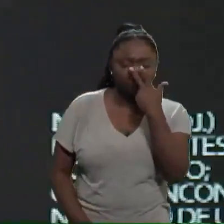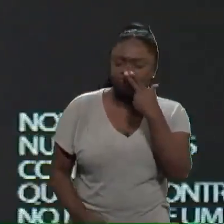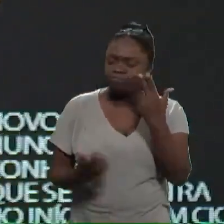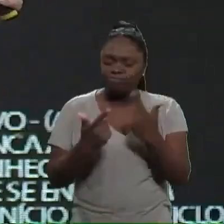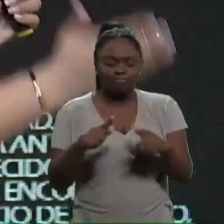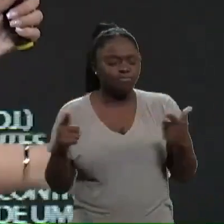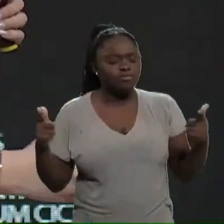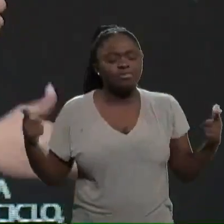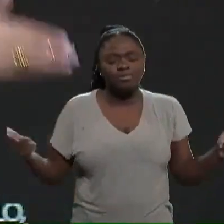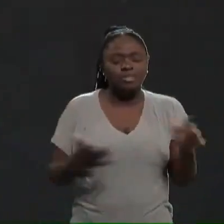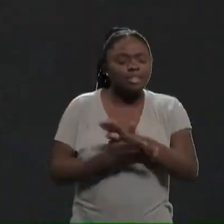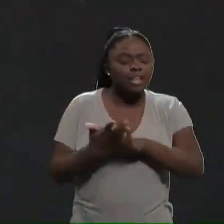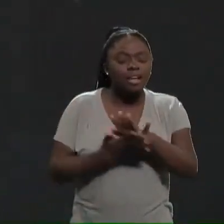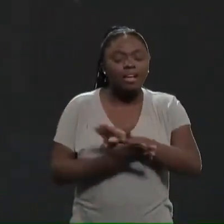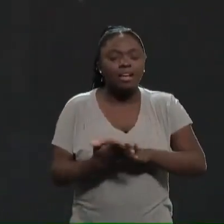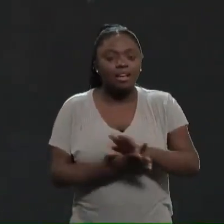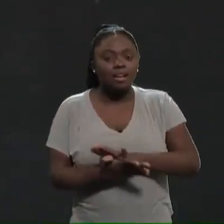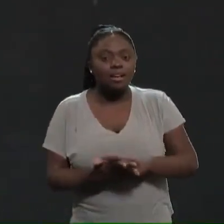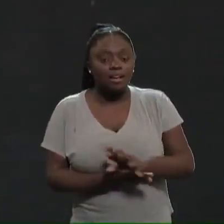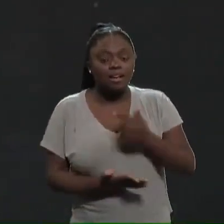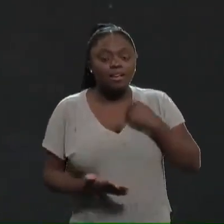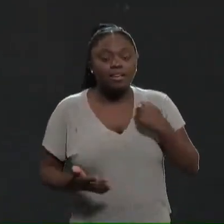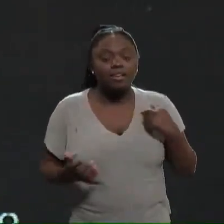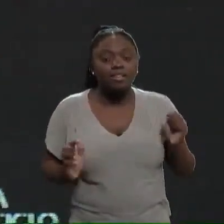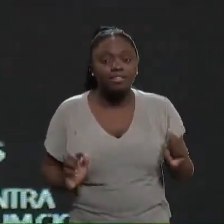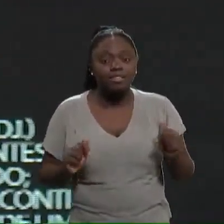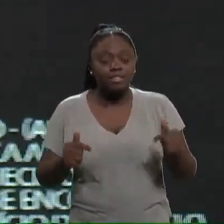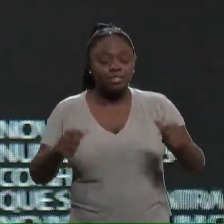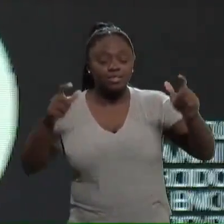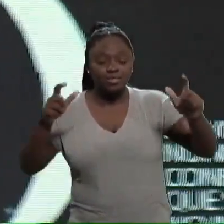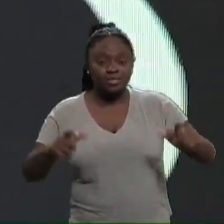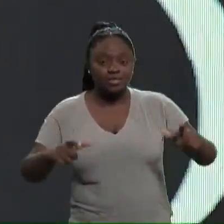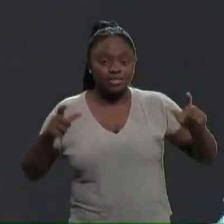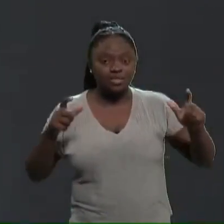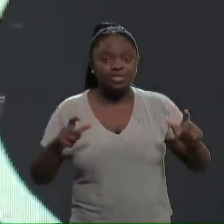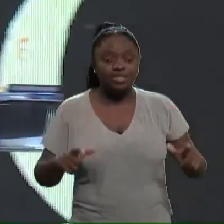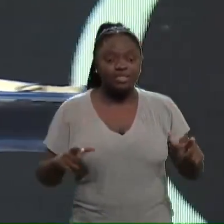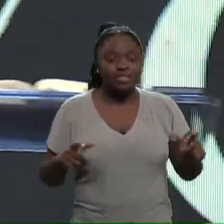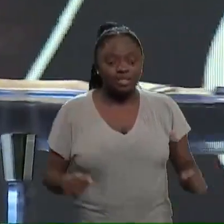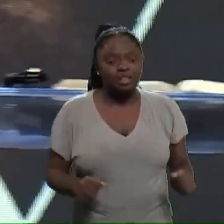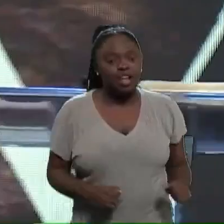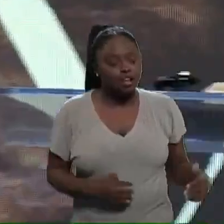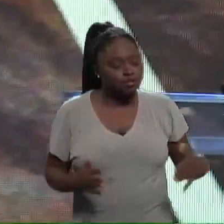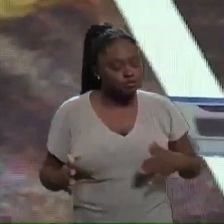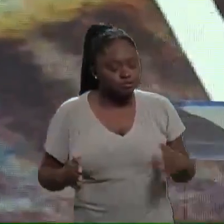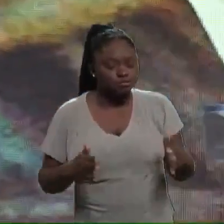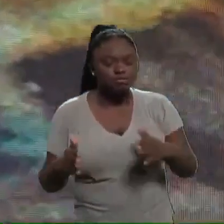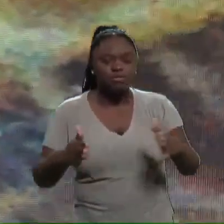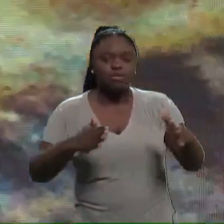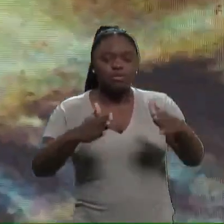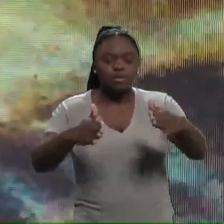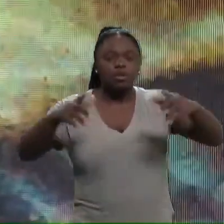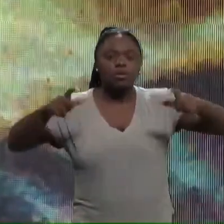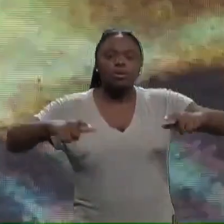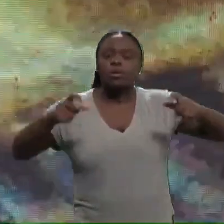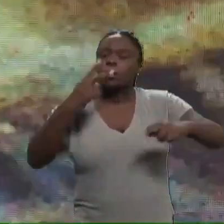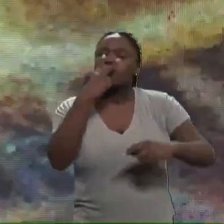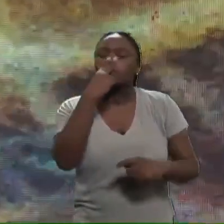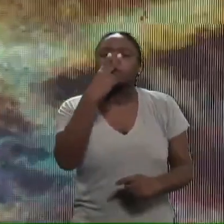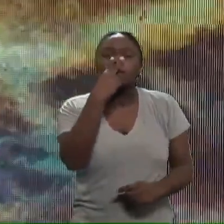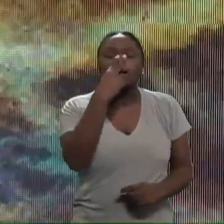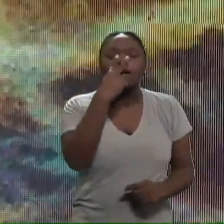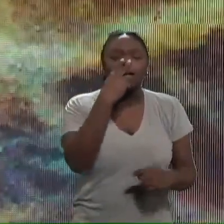tem perspectiva. Eu vou fazer um lugar de ser trânsito no lugar aonde parece que